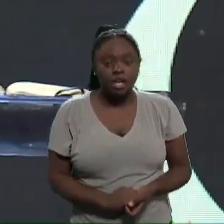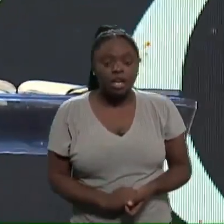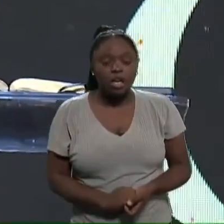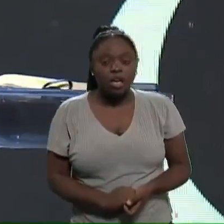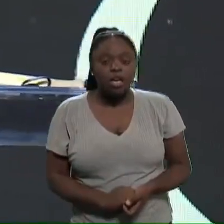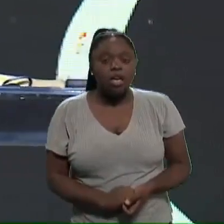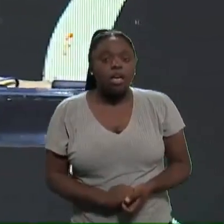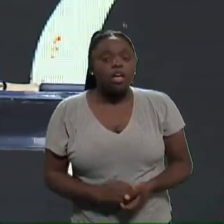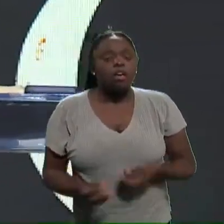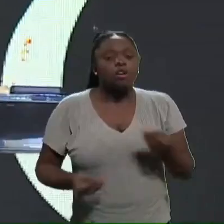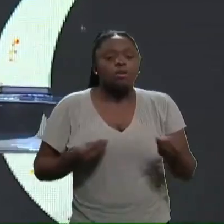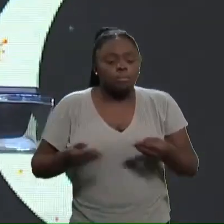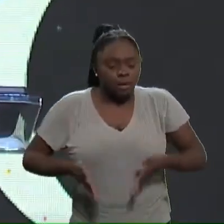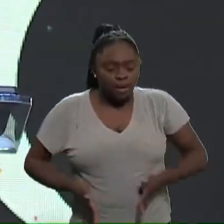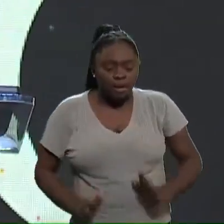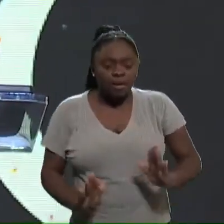gestação.